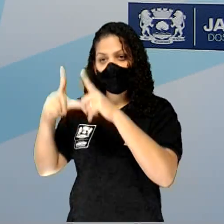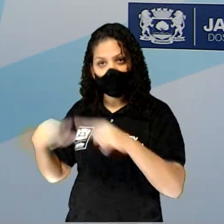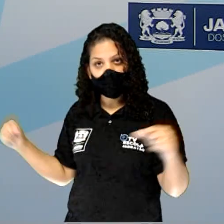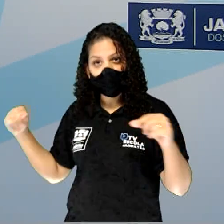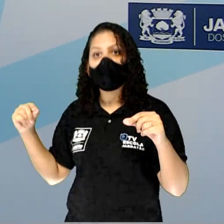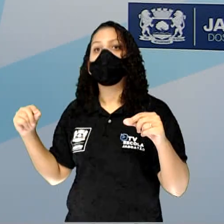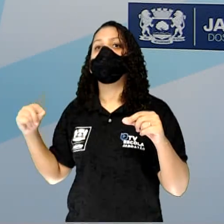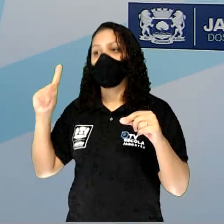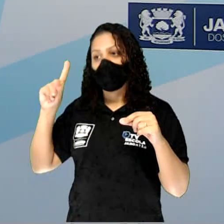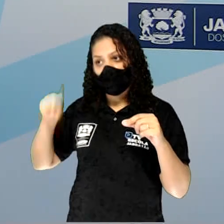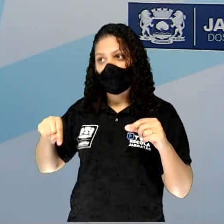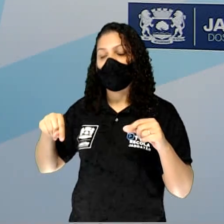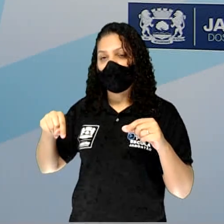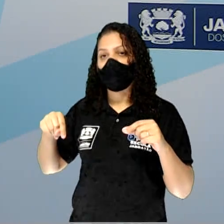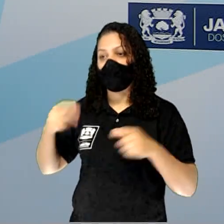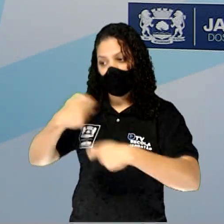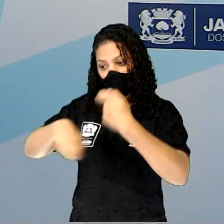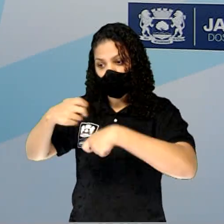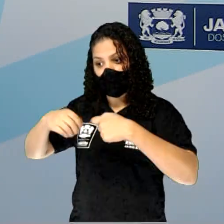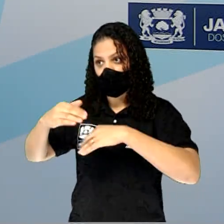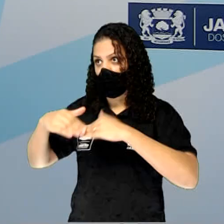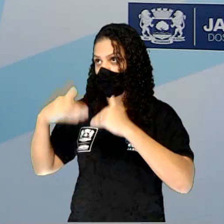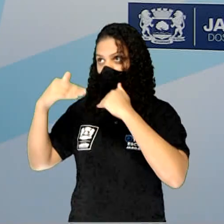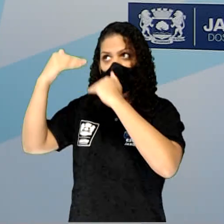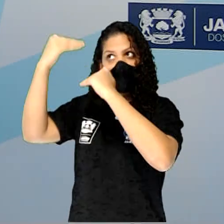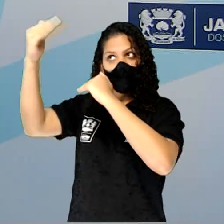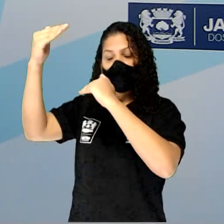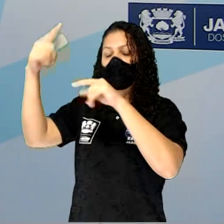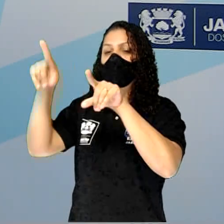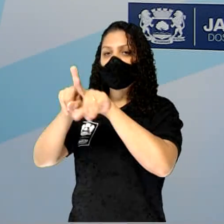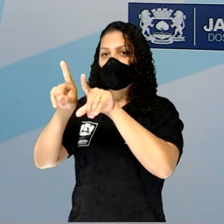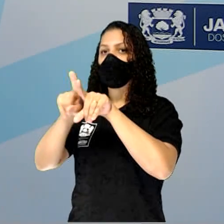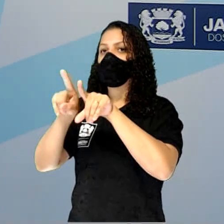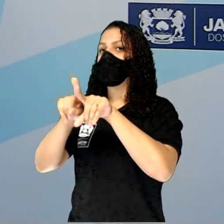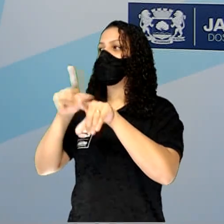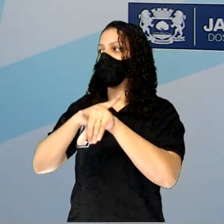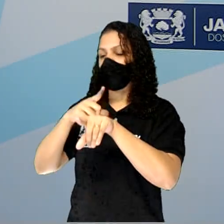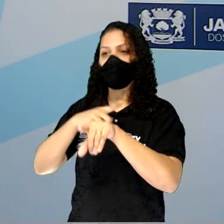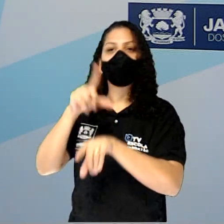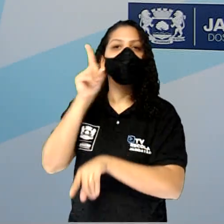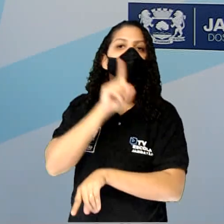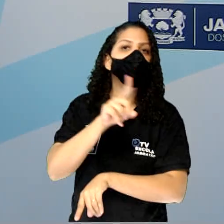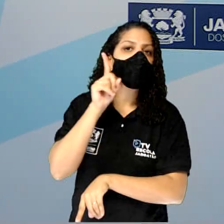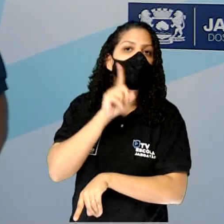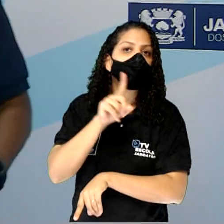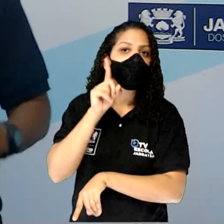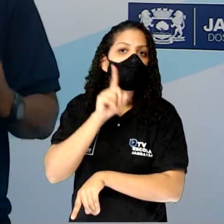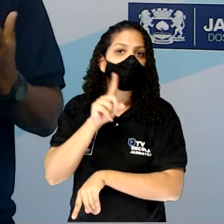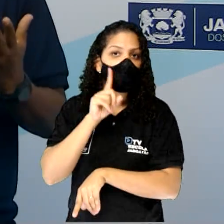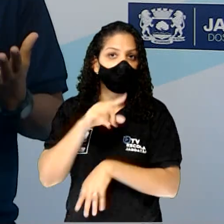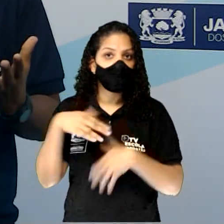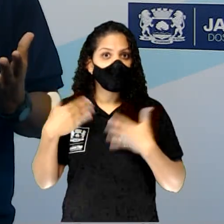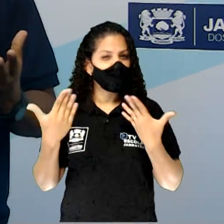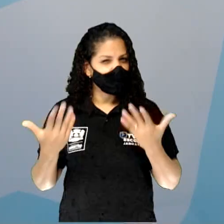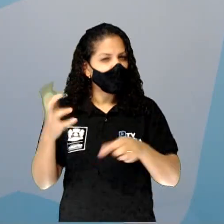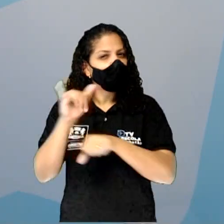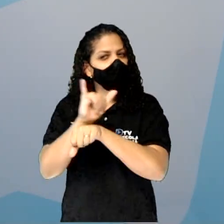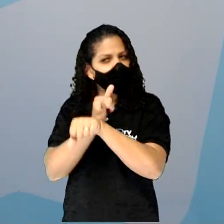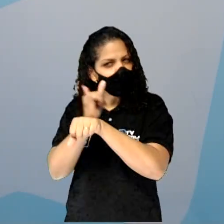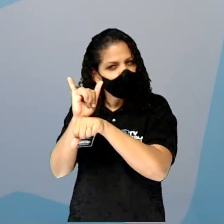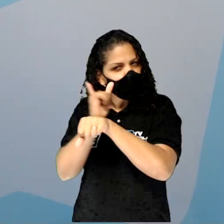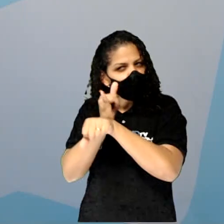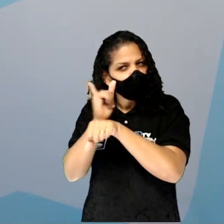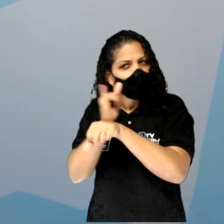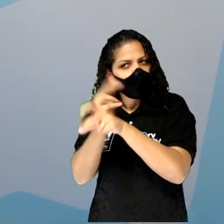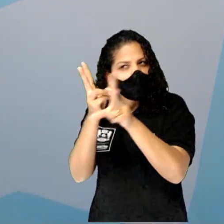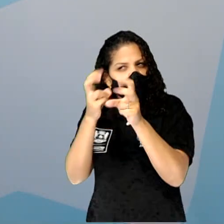do outro lado do Oceano Atlântico, nós temos aqui os Estados Unidos. Então vejam aí a estratégia